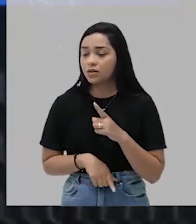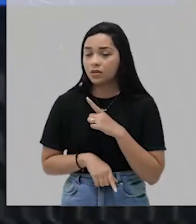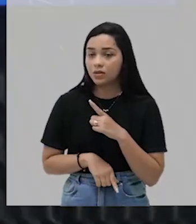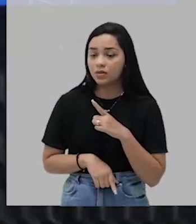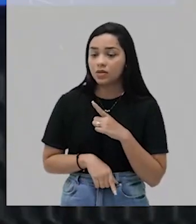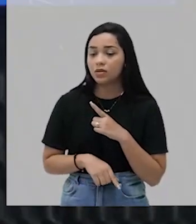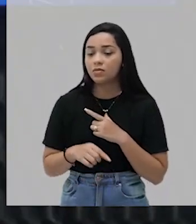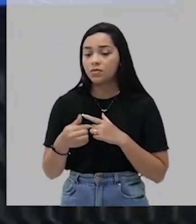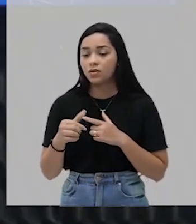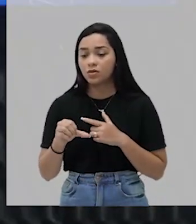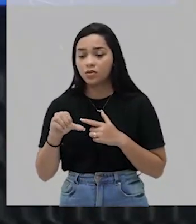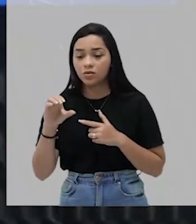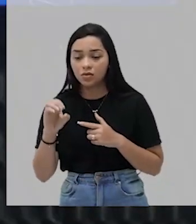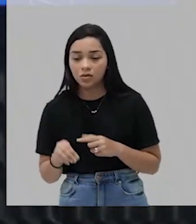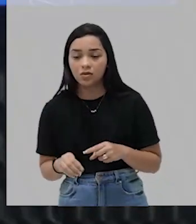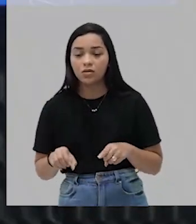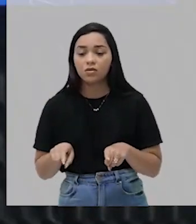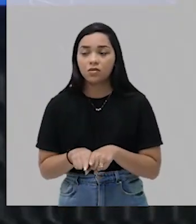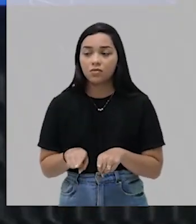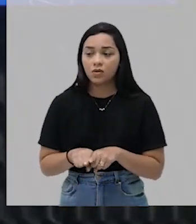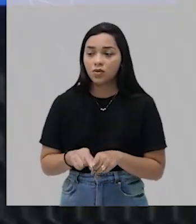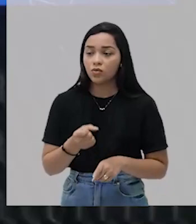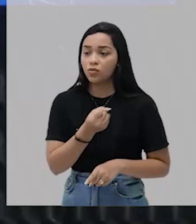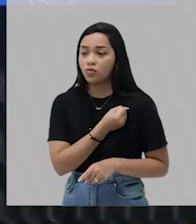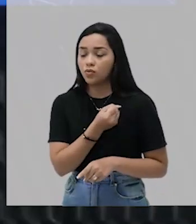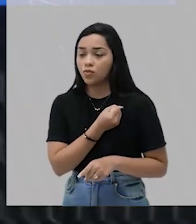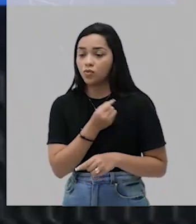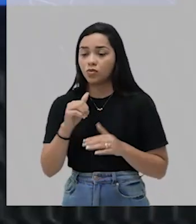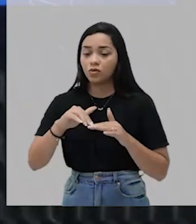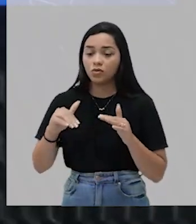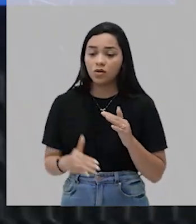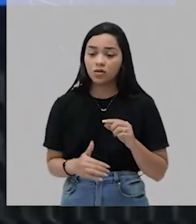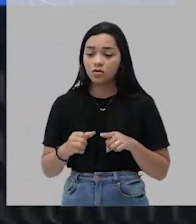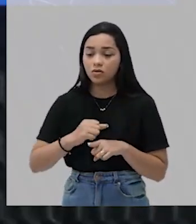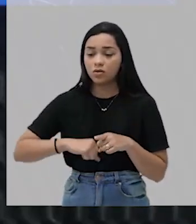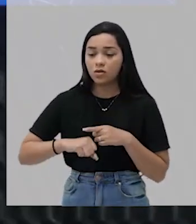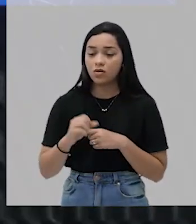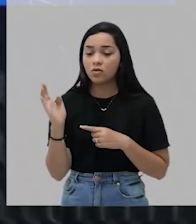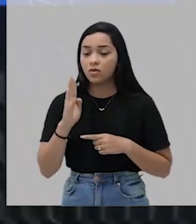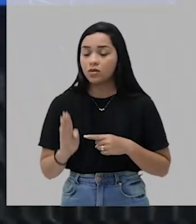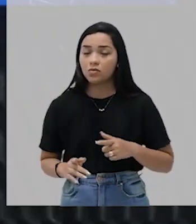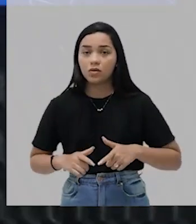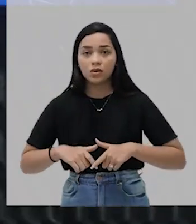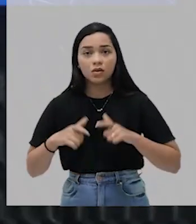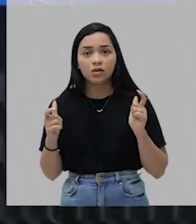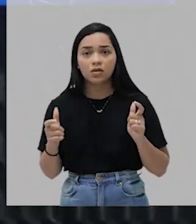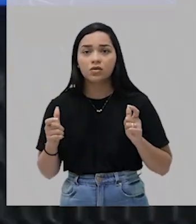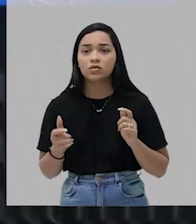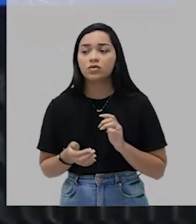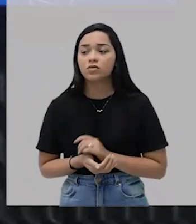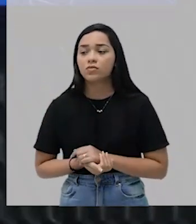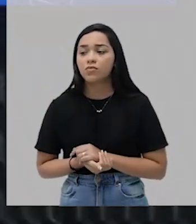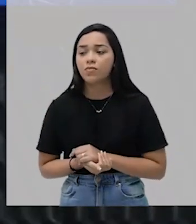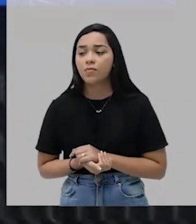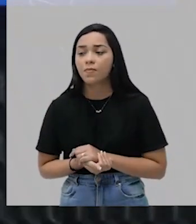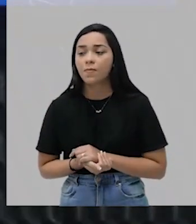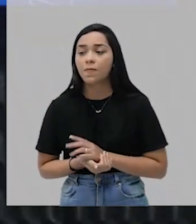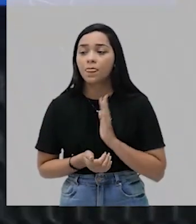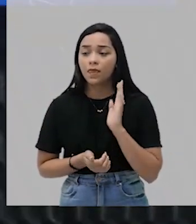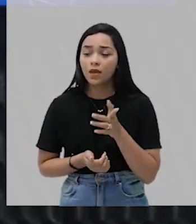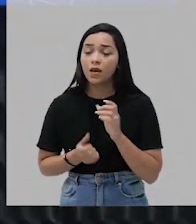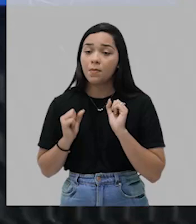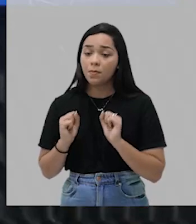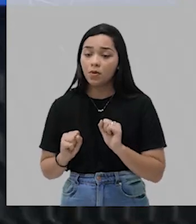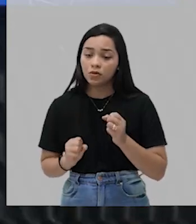os anos 80, o número de desigualdade social no país é gigantesco. Então, você